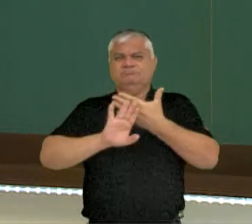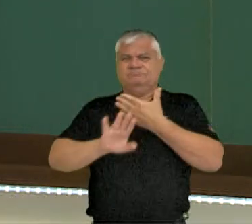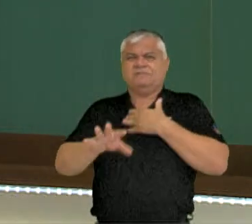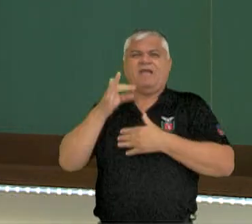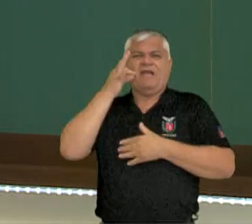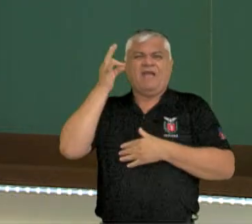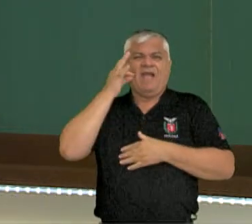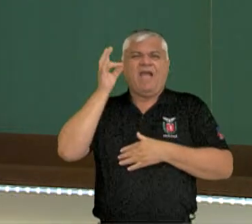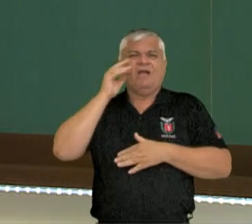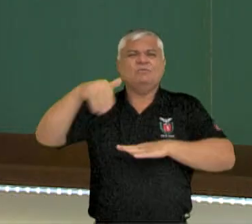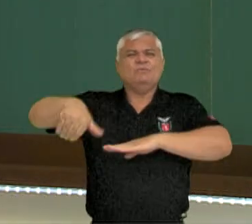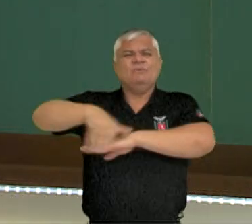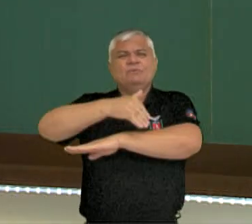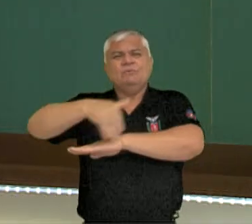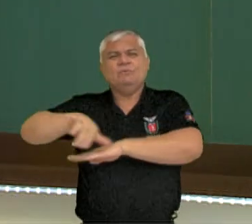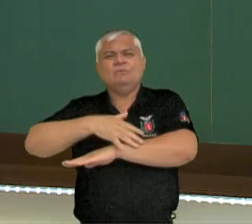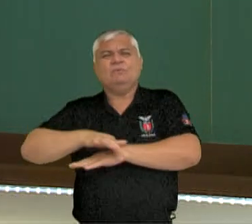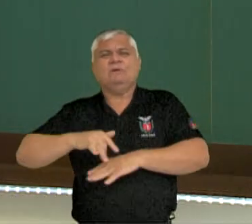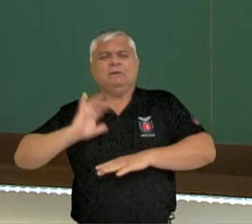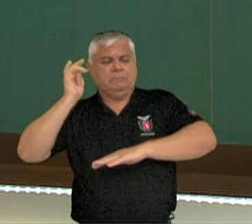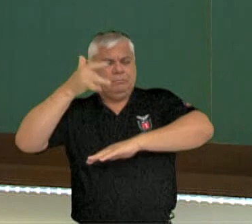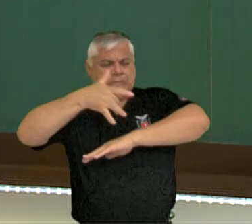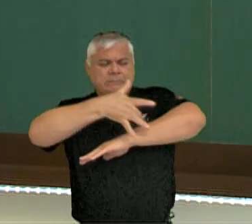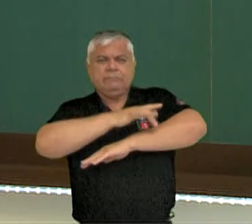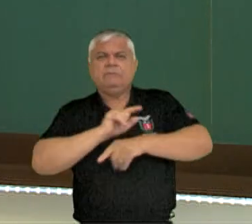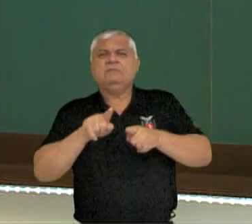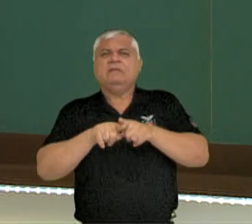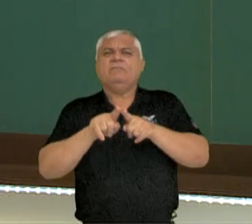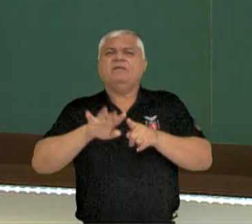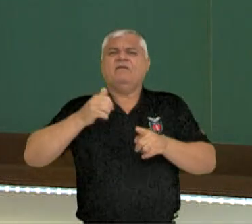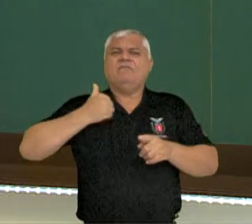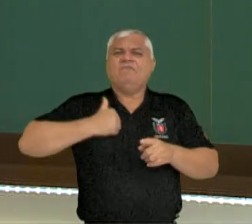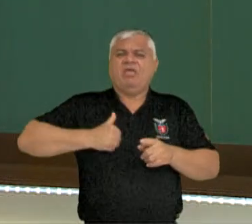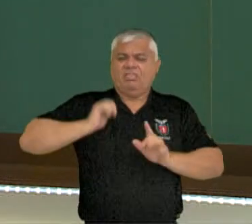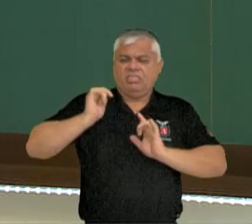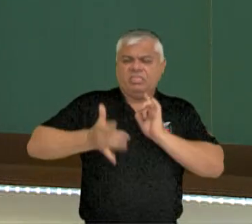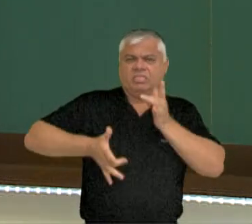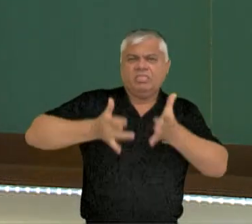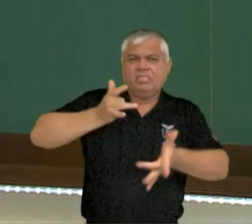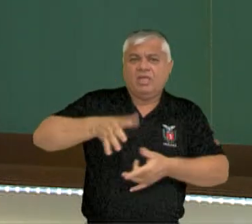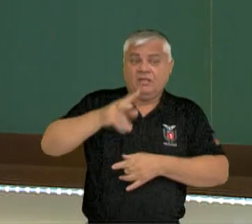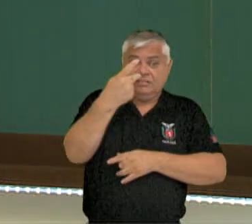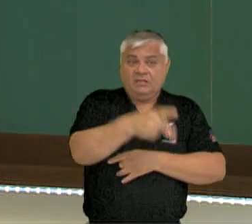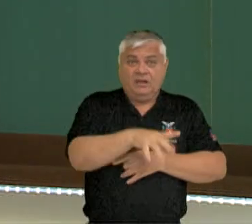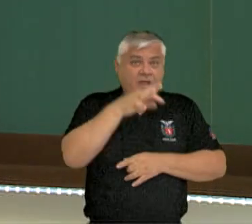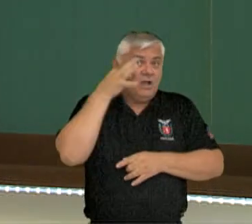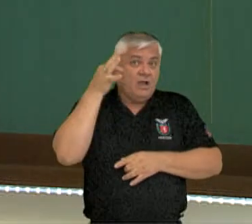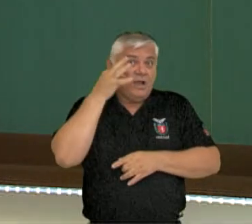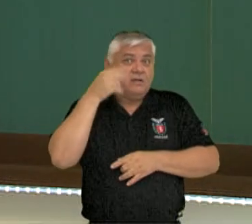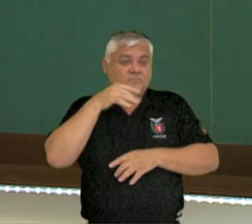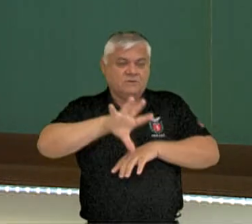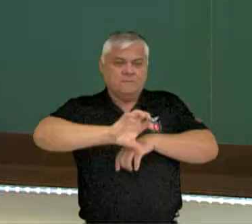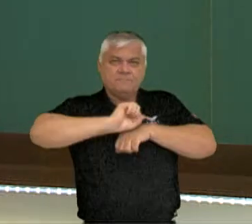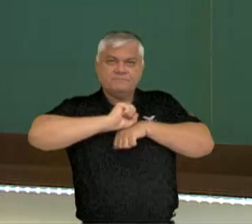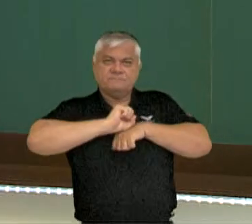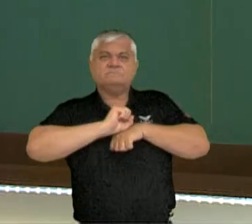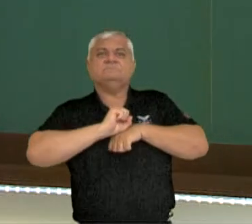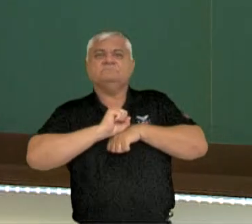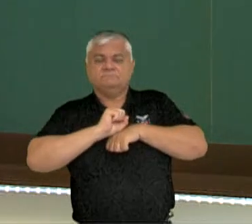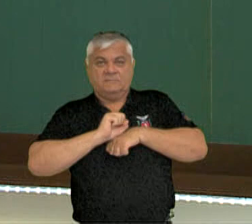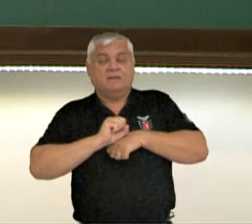é tratado, por conta, né, da ingestão, de repente, desse toxoplasma. E isso, principalmente no primeiro trimestre de